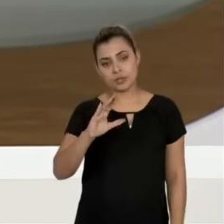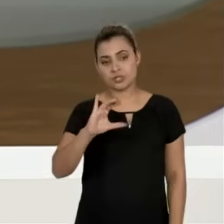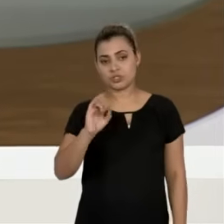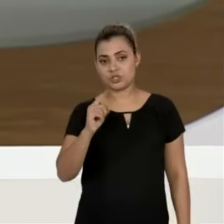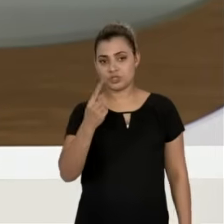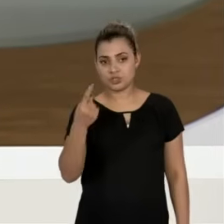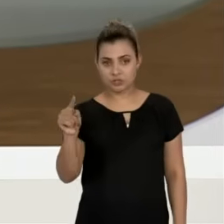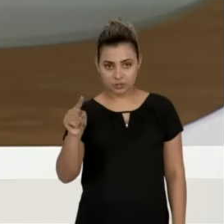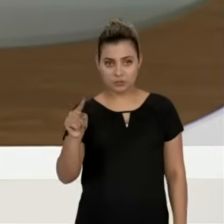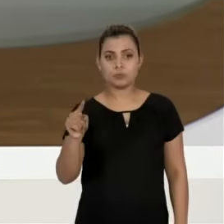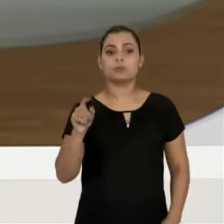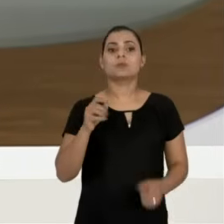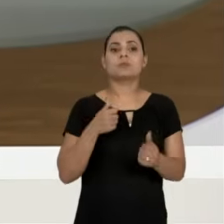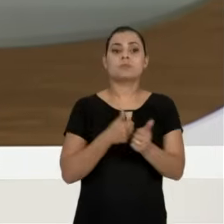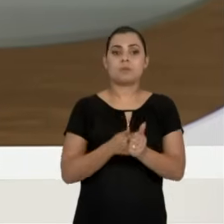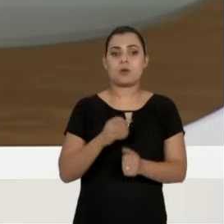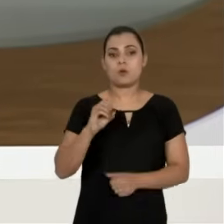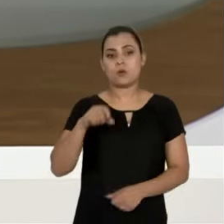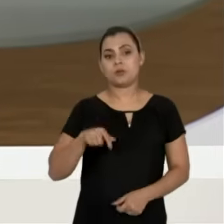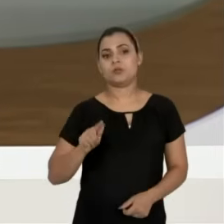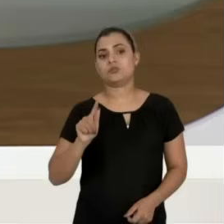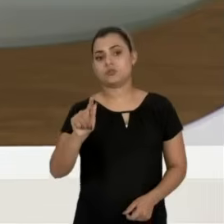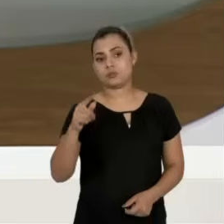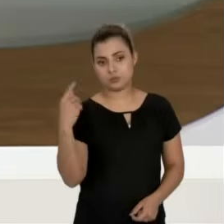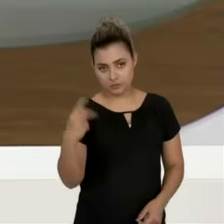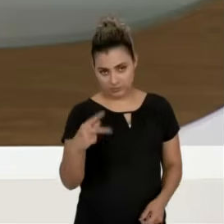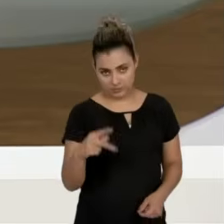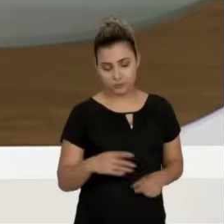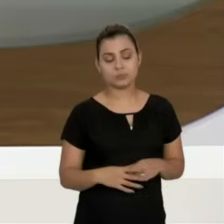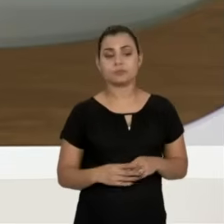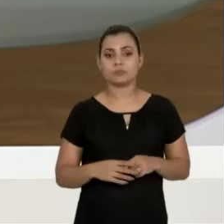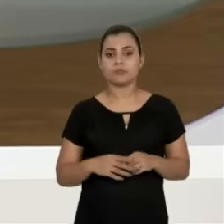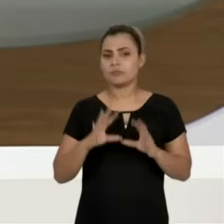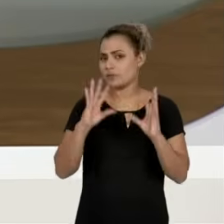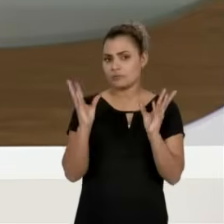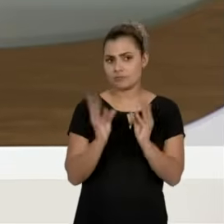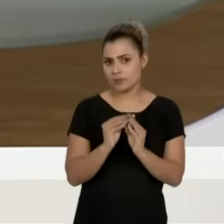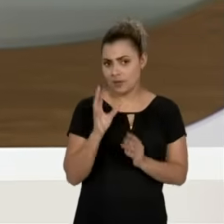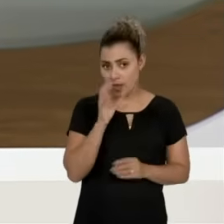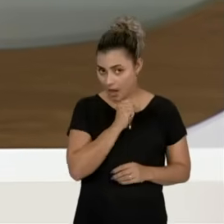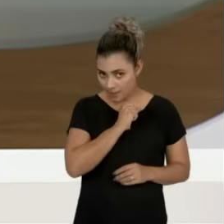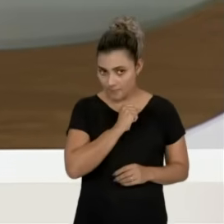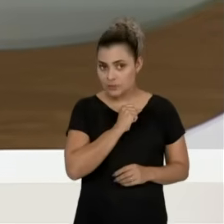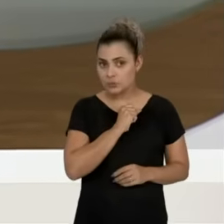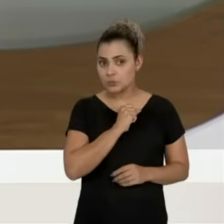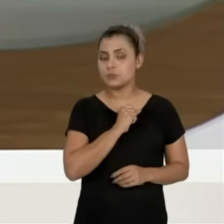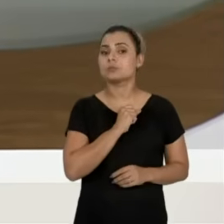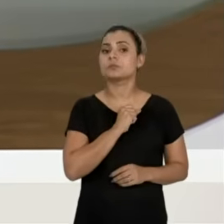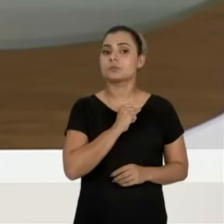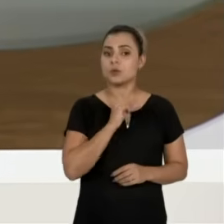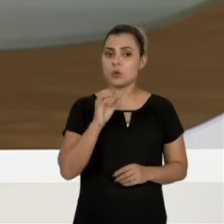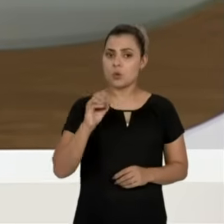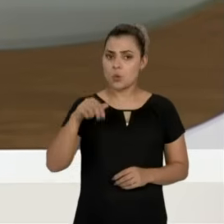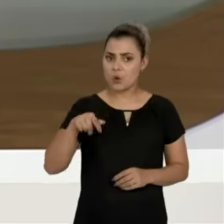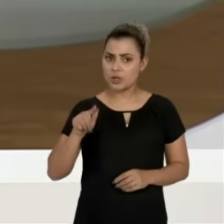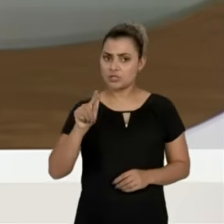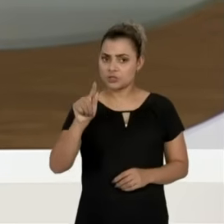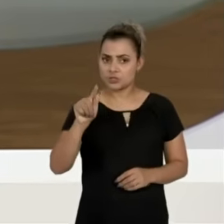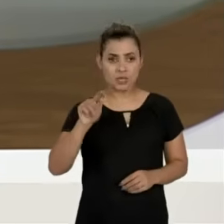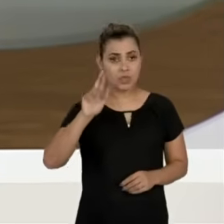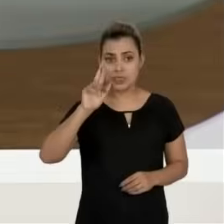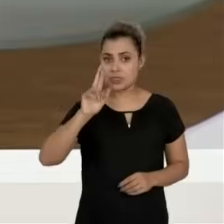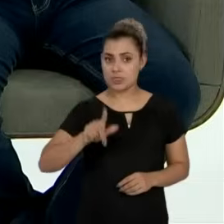pouco pela sua ONG. Então... De forma muito sucinta, repetindo aqui o que eu disse, a ONG do senhor não